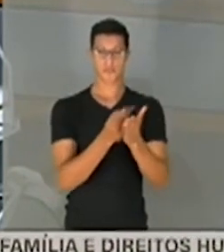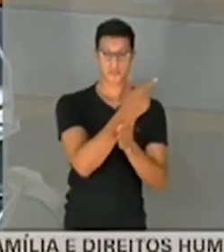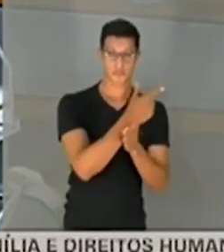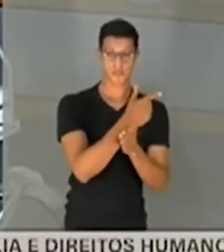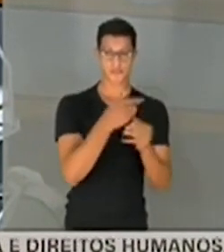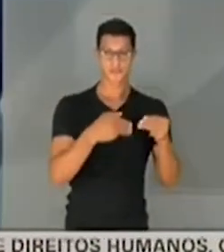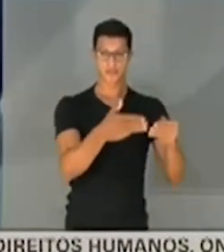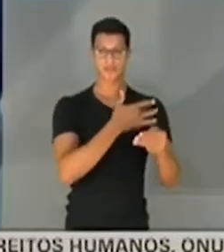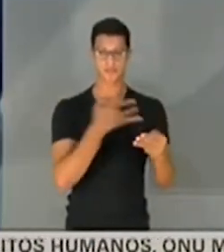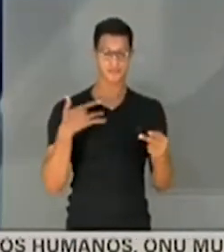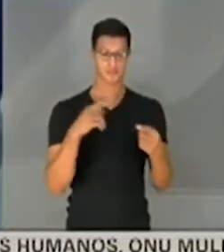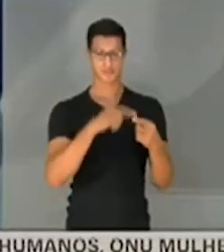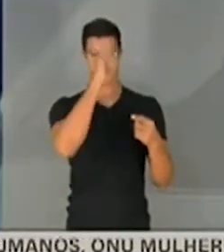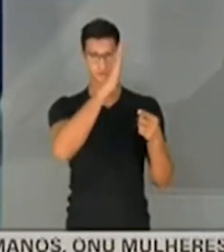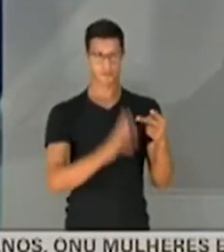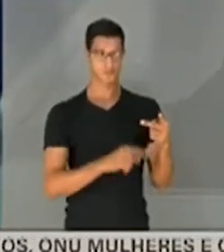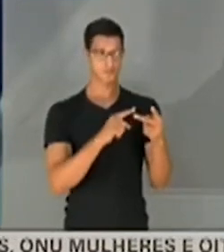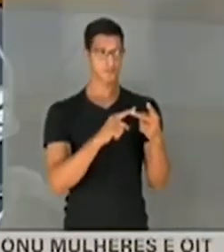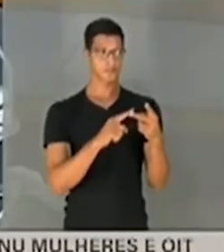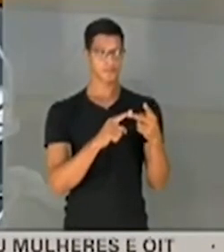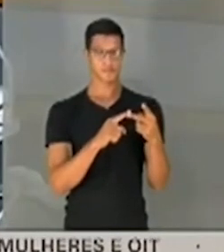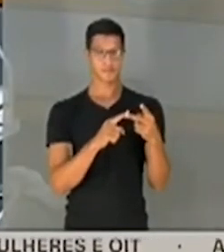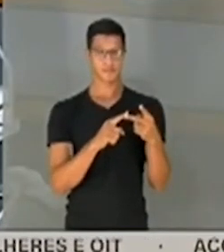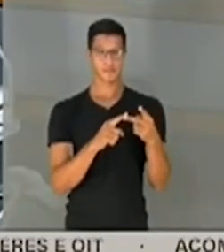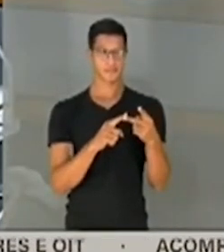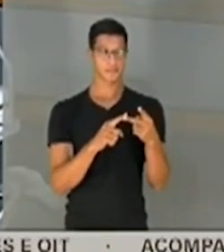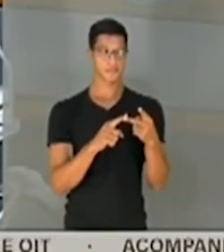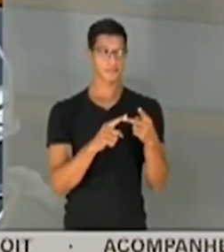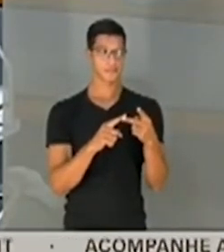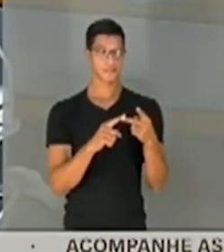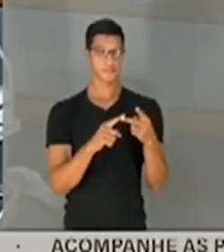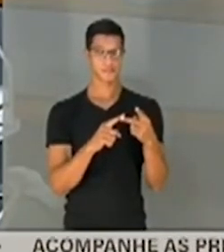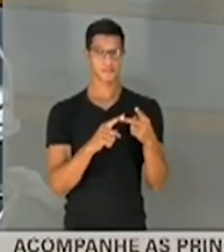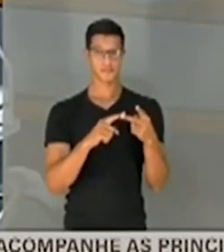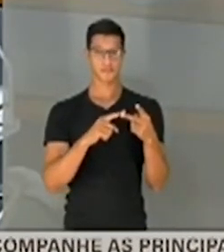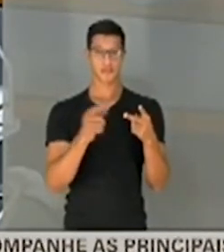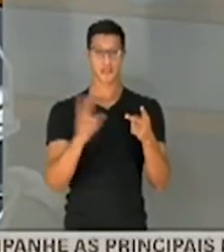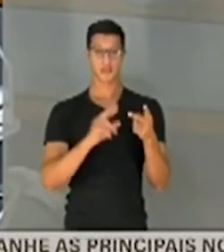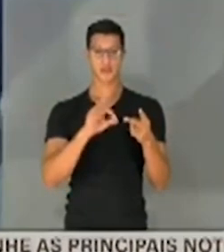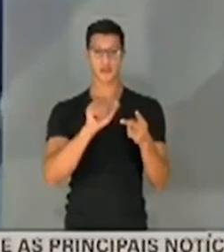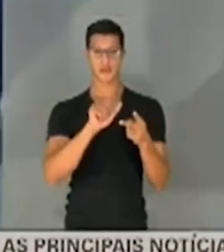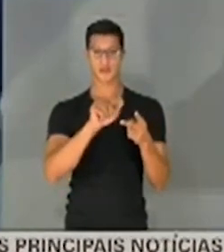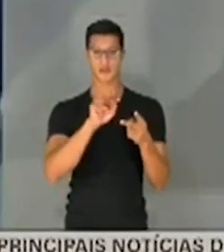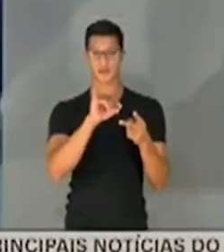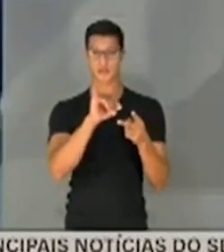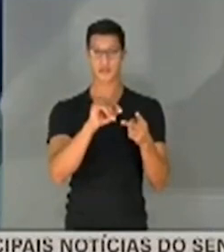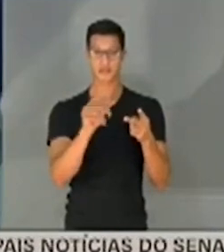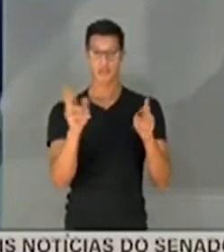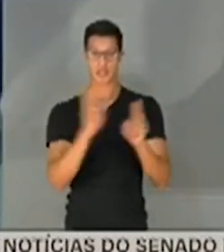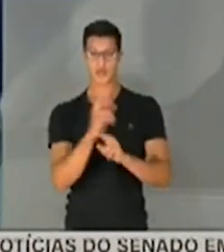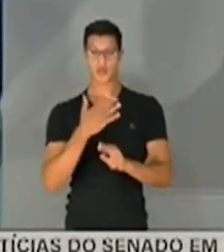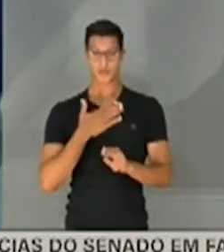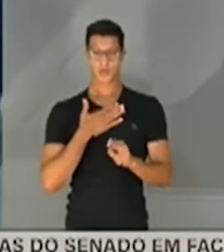do Ministério da Saúde do Brasil. E qual foi a relação dele com o senhor, com a Davat, com todos? Comigo foi